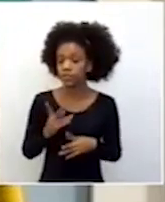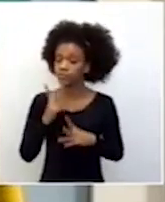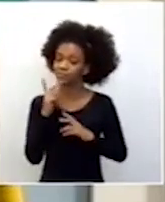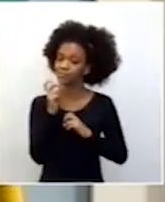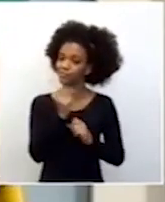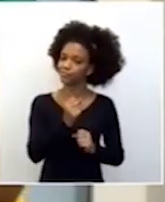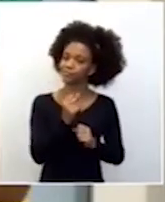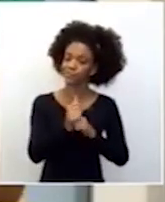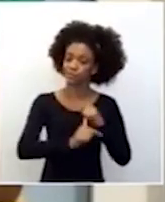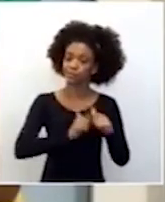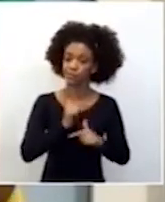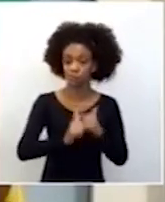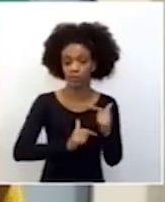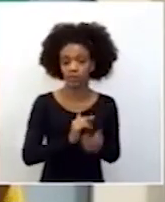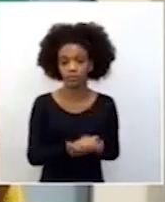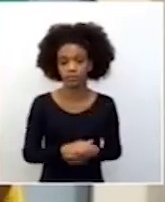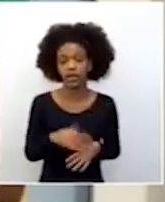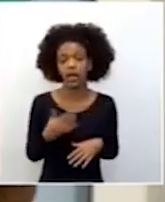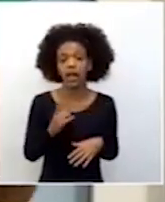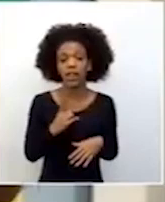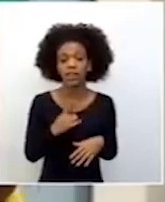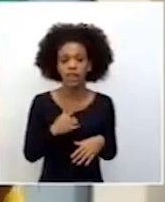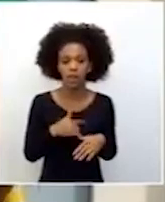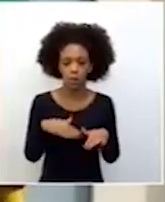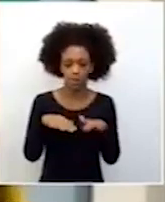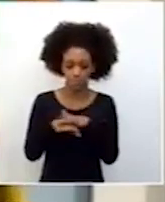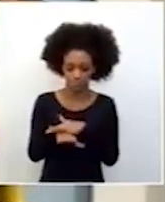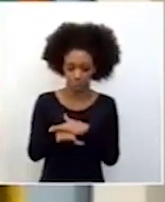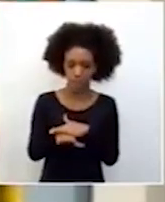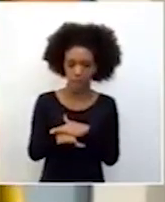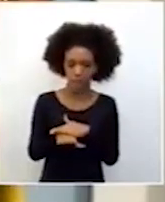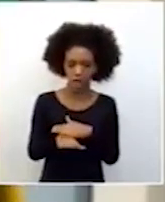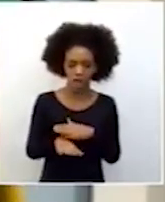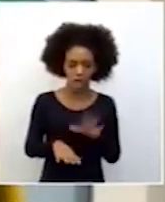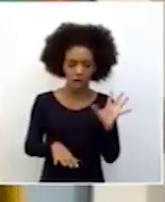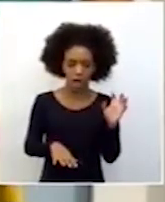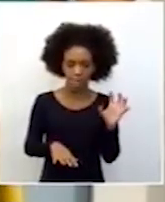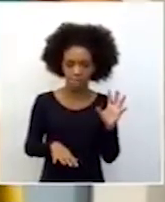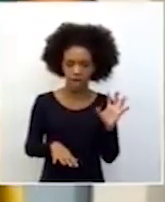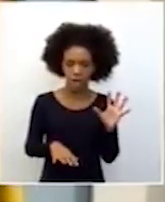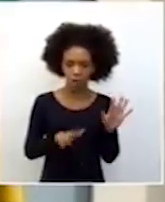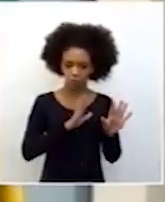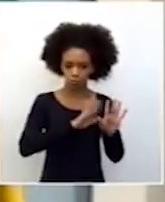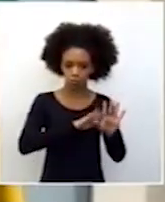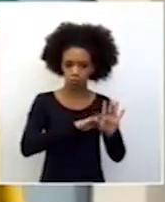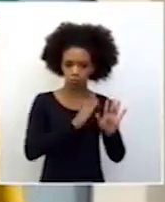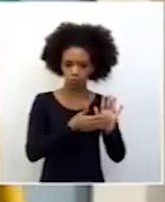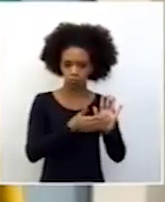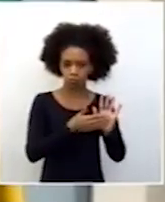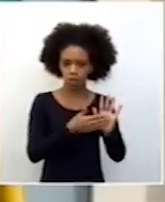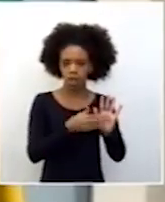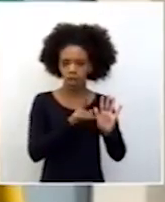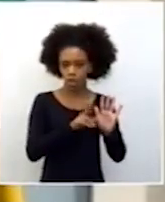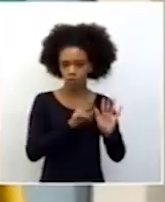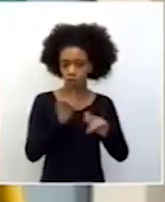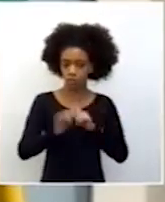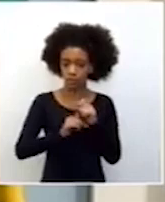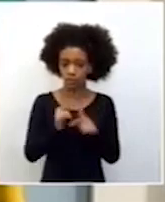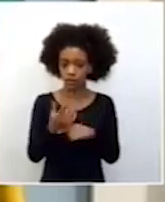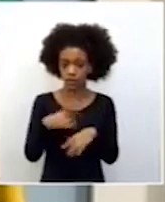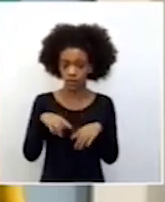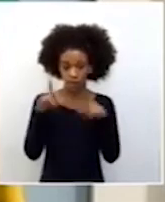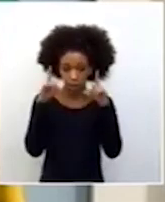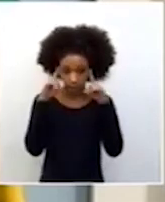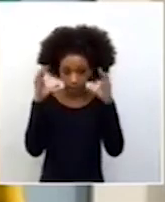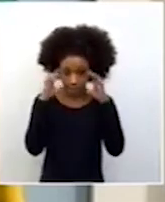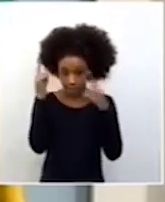trabalho. Eu tenho o pé, eu tenho a mão, que é usado para o trabalho, e a mente, que a reflexão fica bem pequenininha.